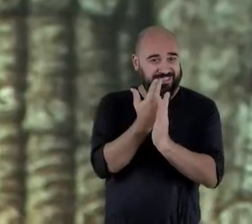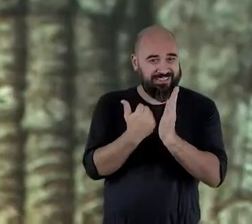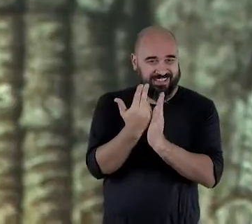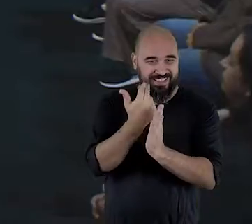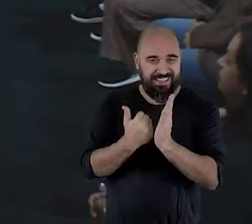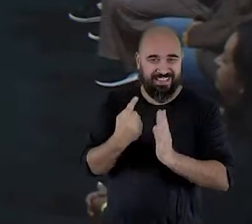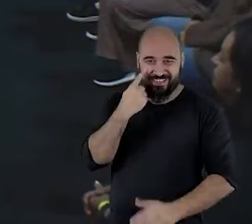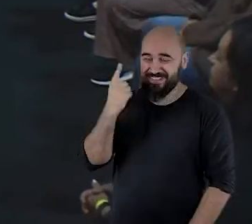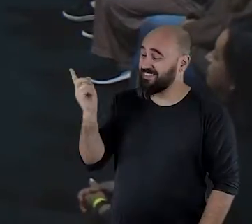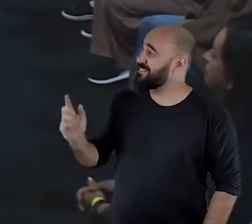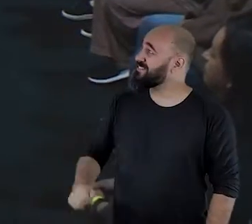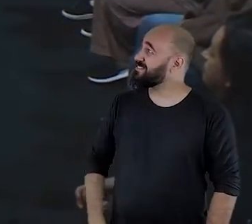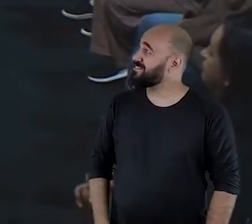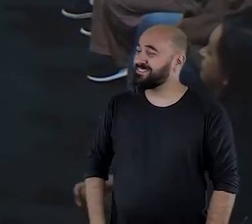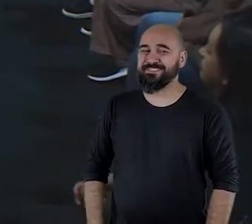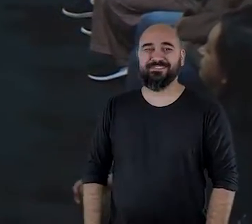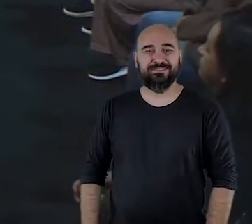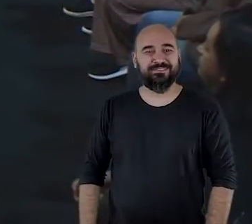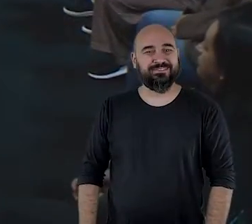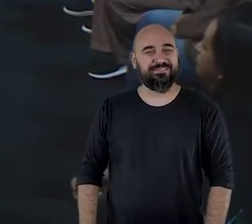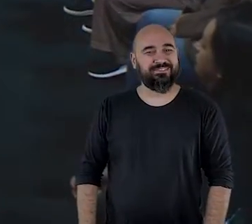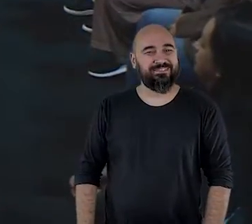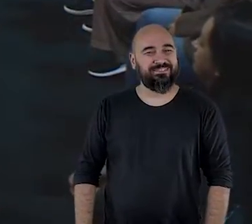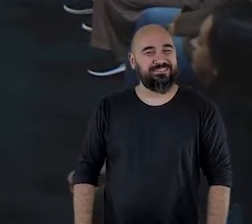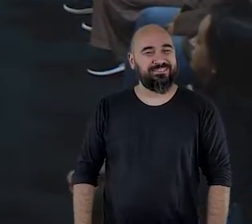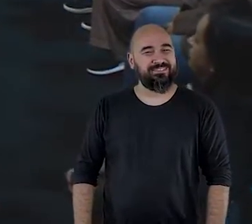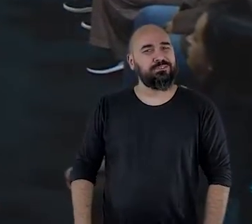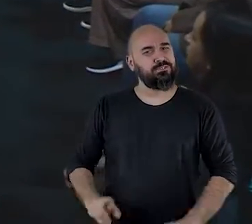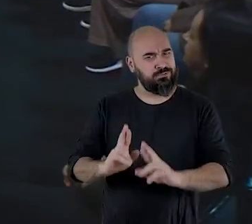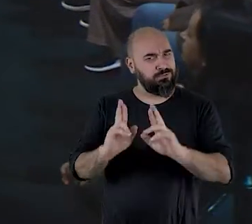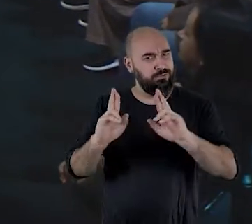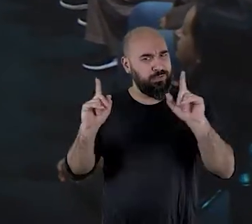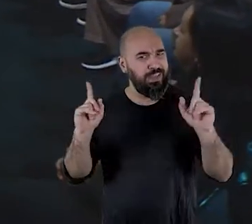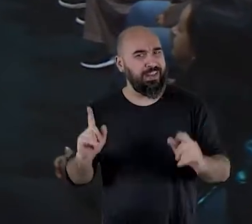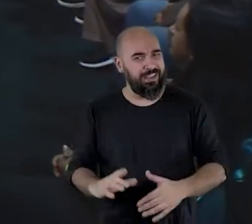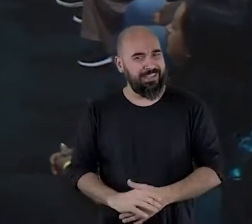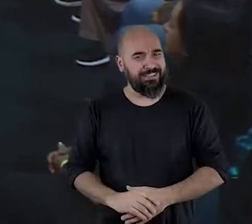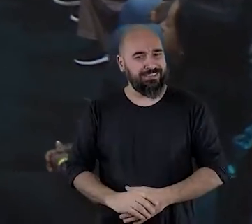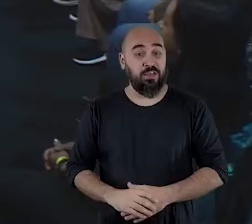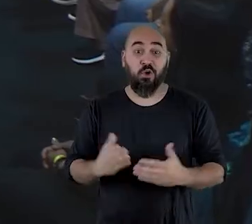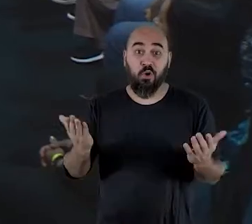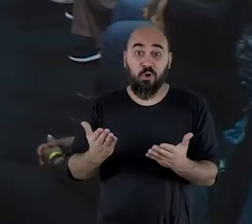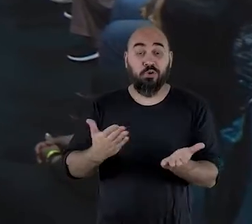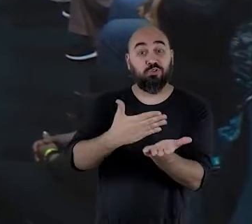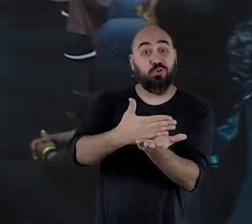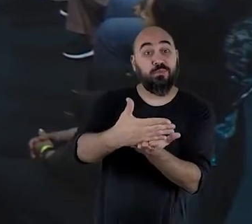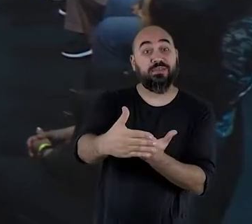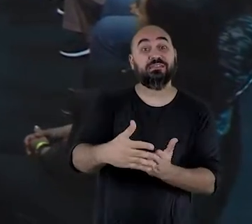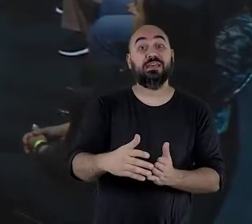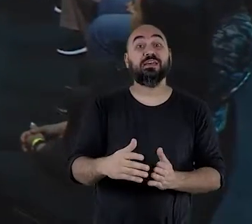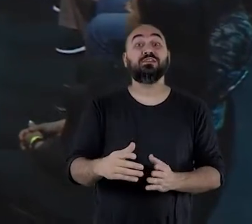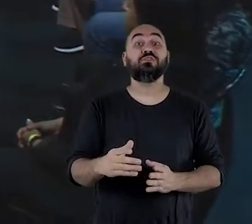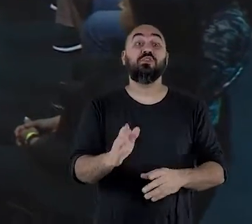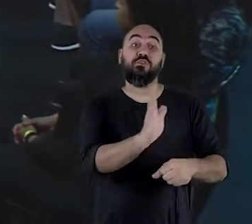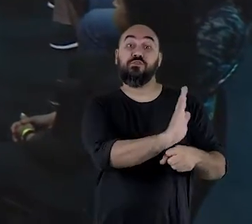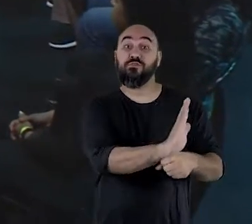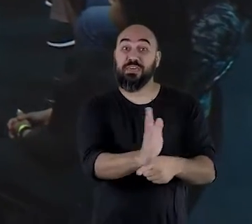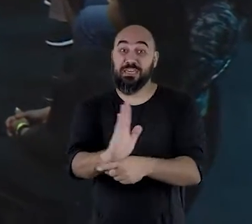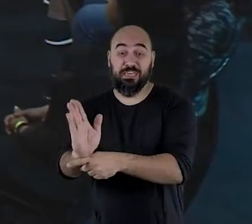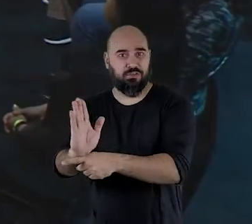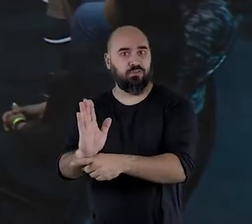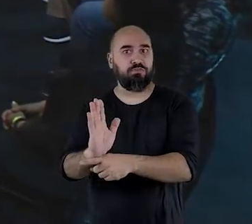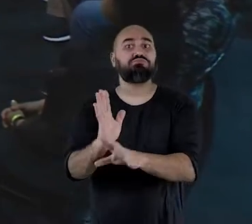Dá uma olhadinha como é que está as nossas imagens, porque nós estamos começando hoje uma série de